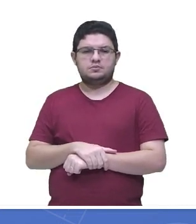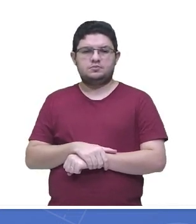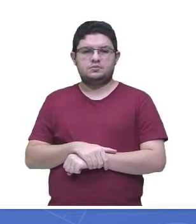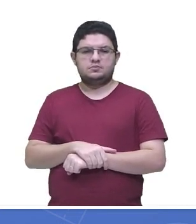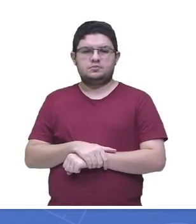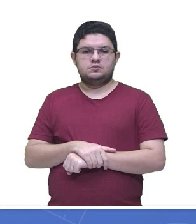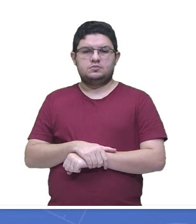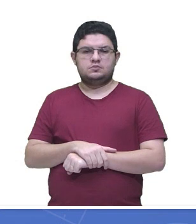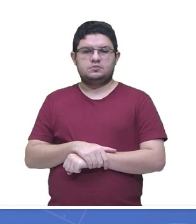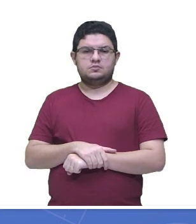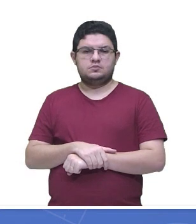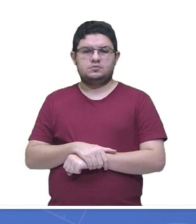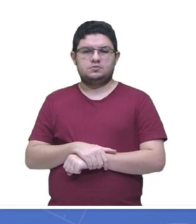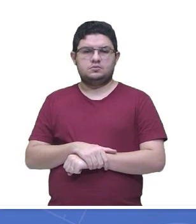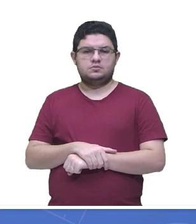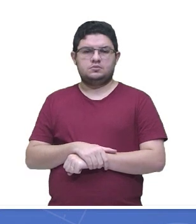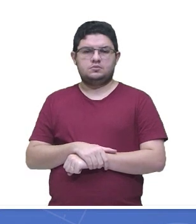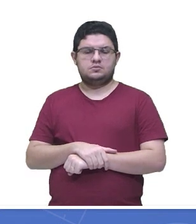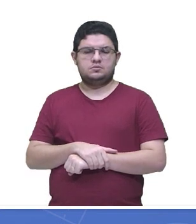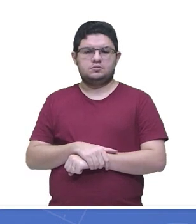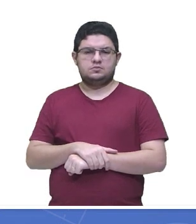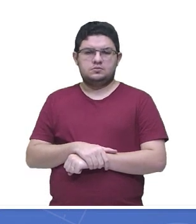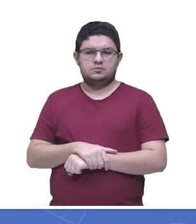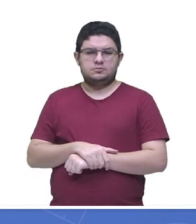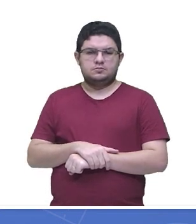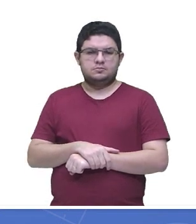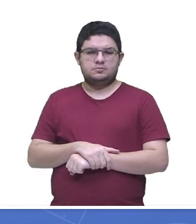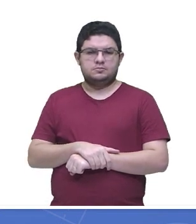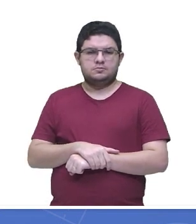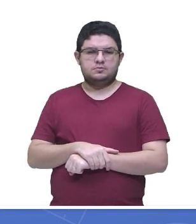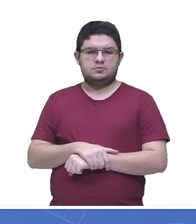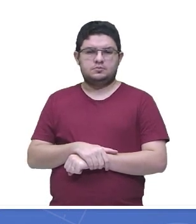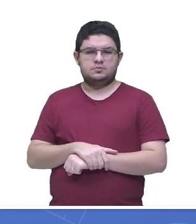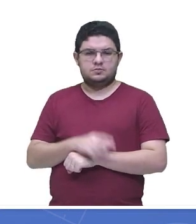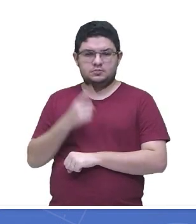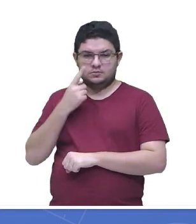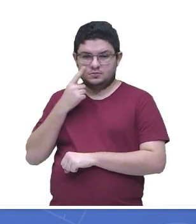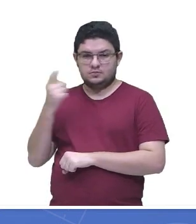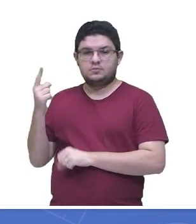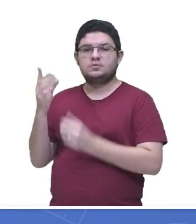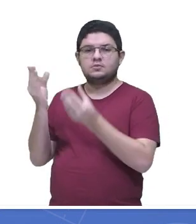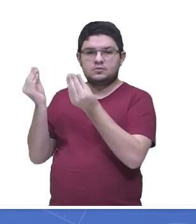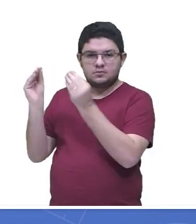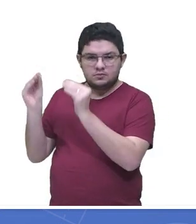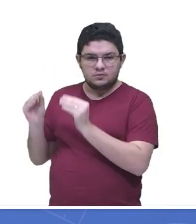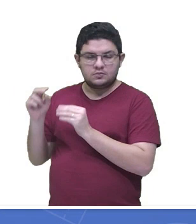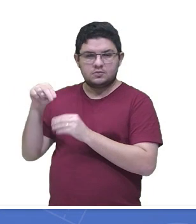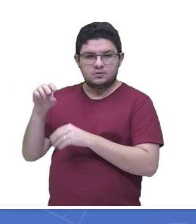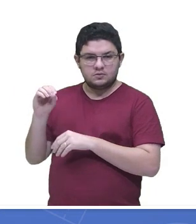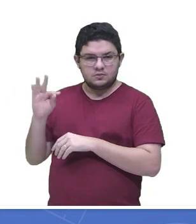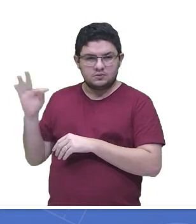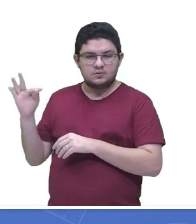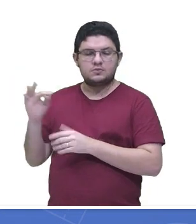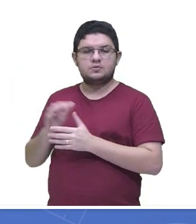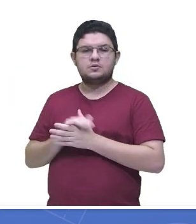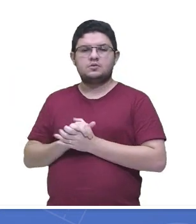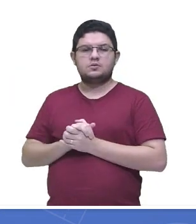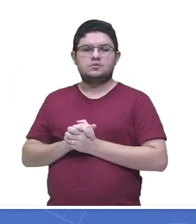not dancing. Observe a posição da palavra not entre os verbos. Let us